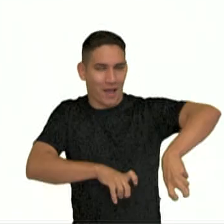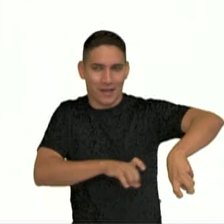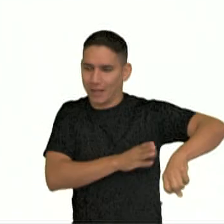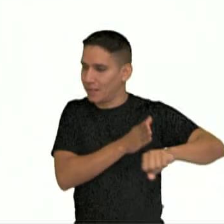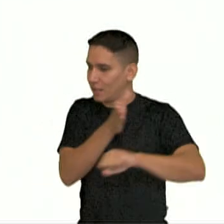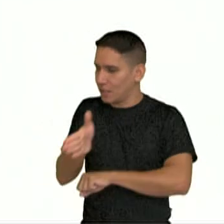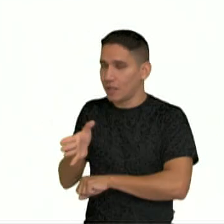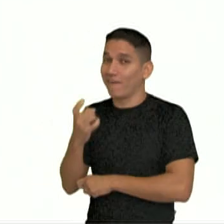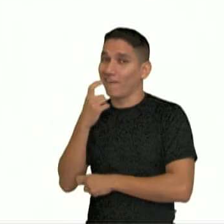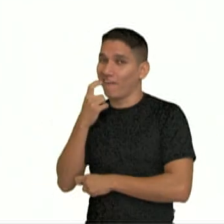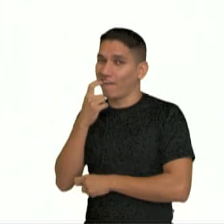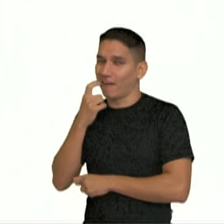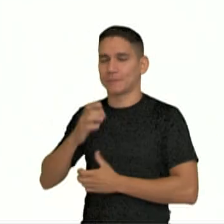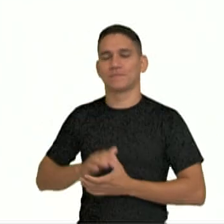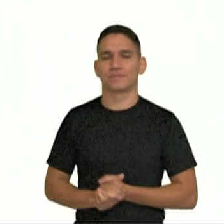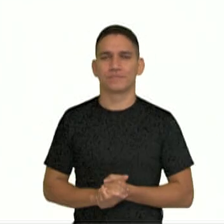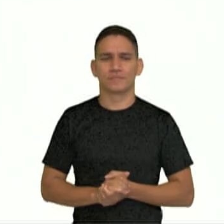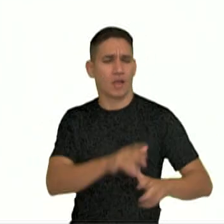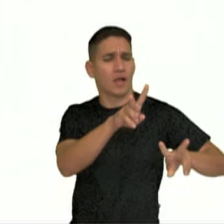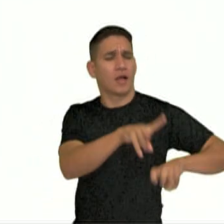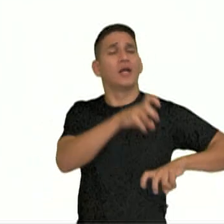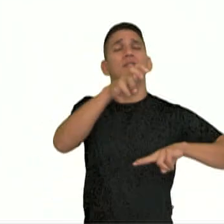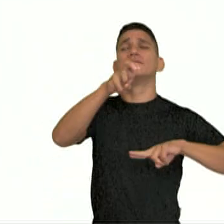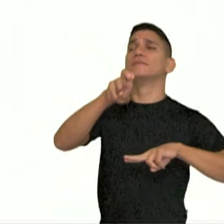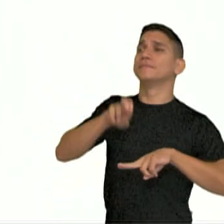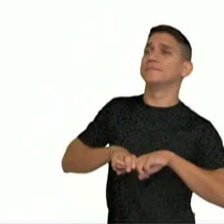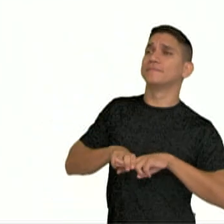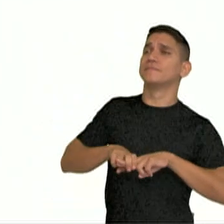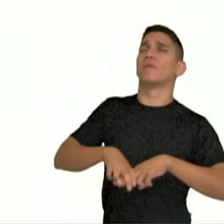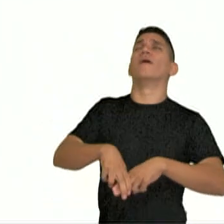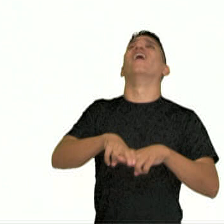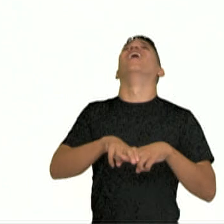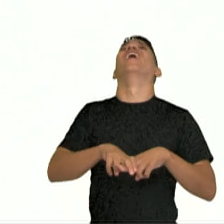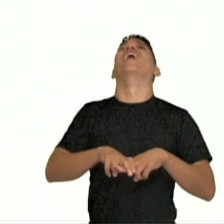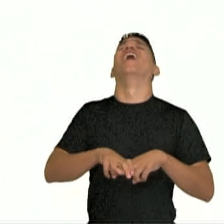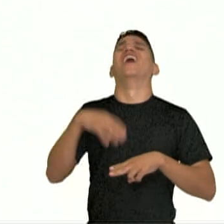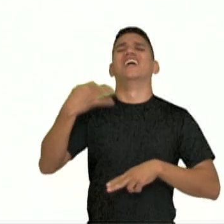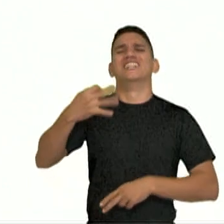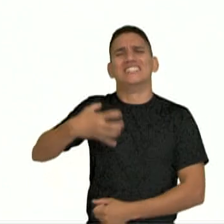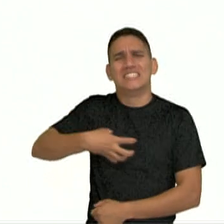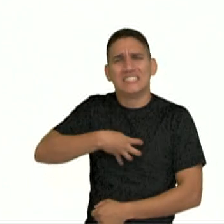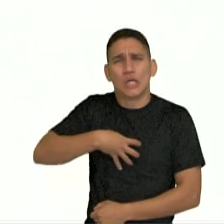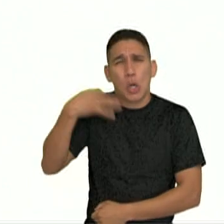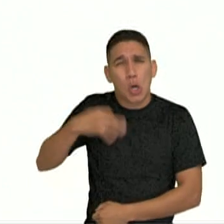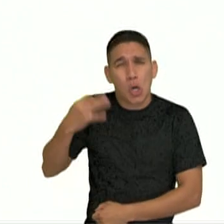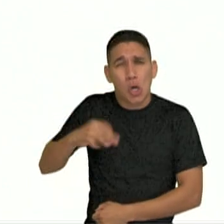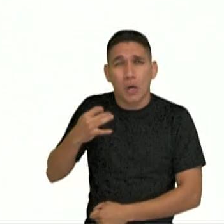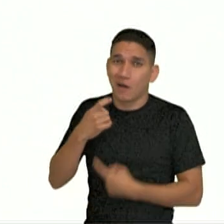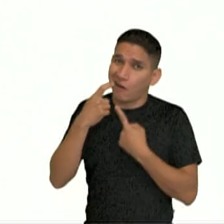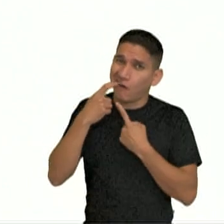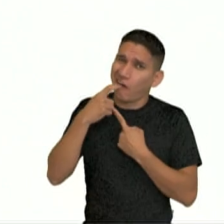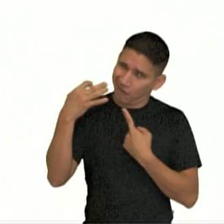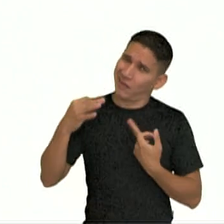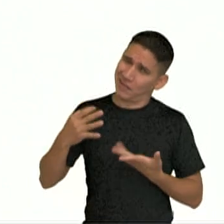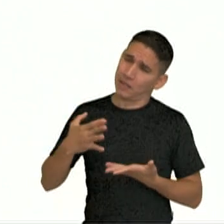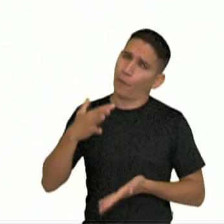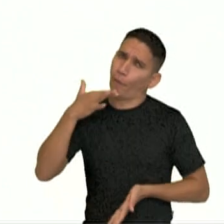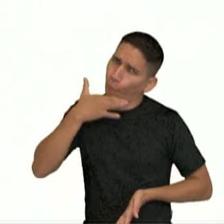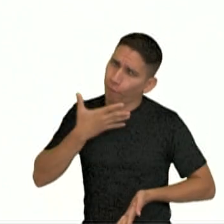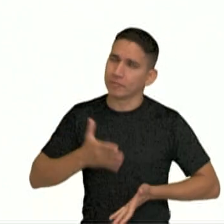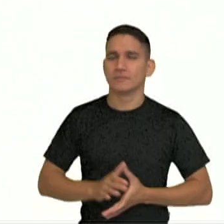caipira estava sentado na cadeira do dentista, com muita dor de dente, é claro.